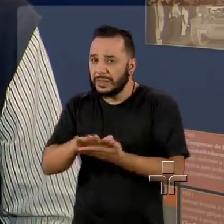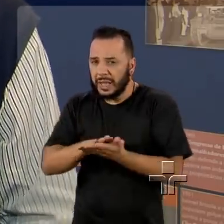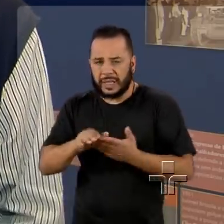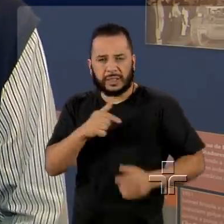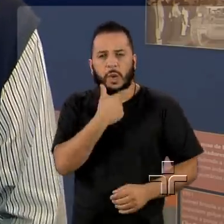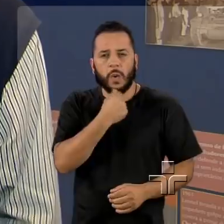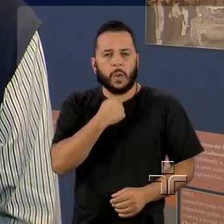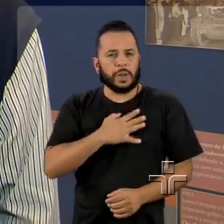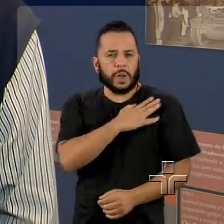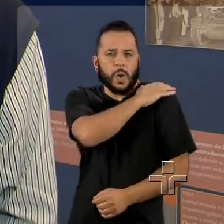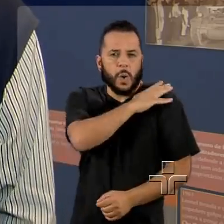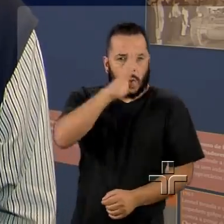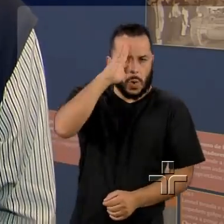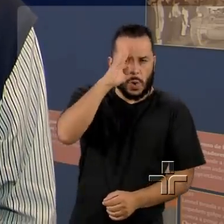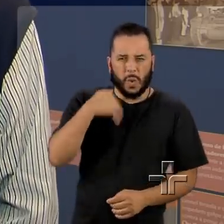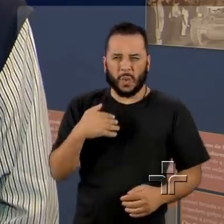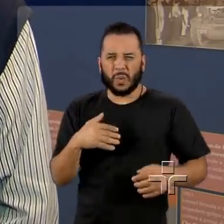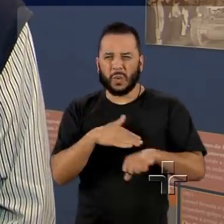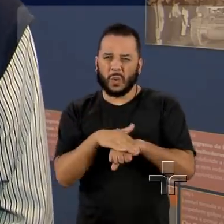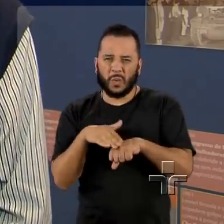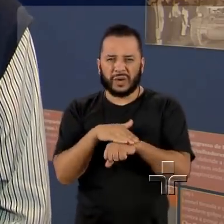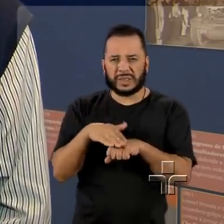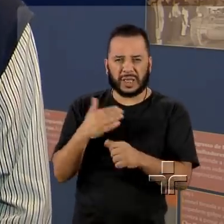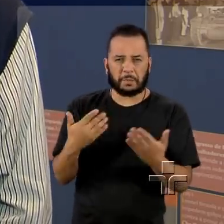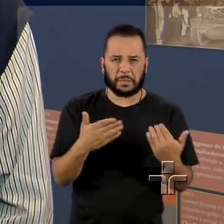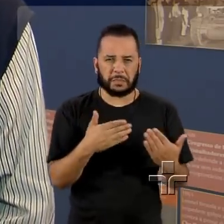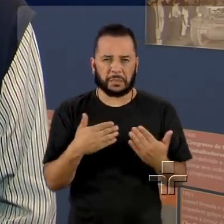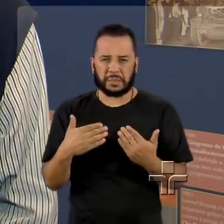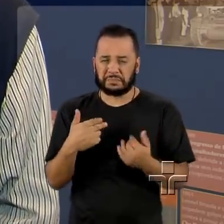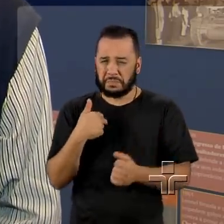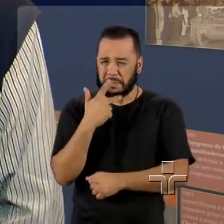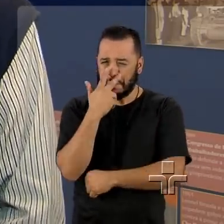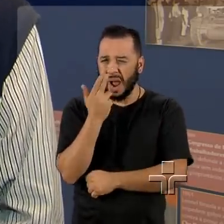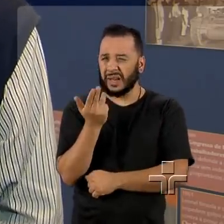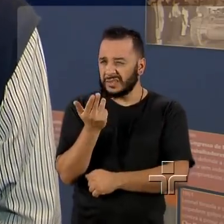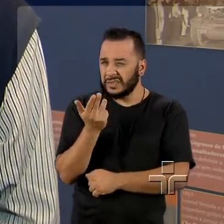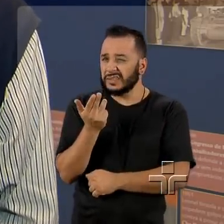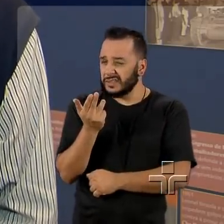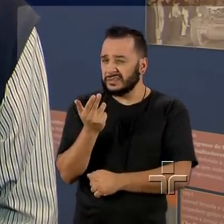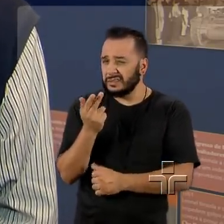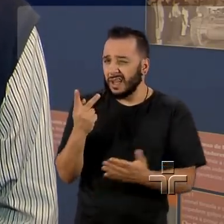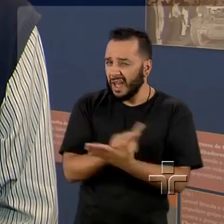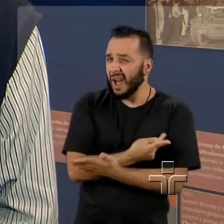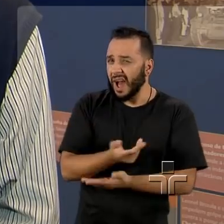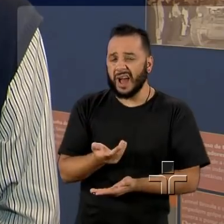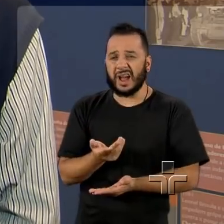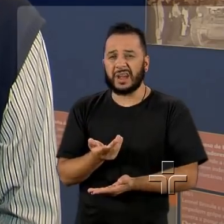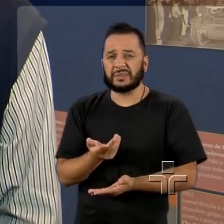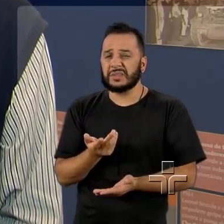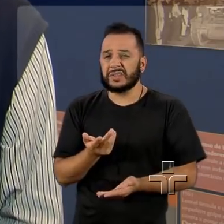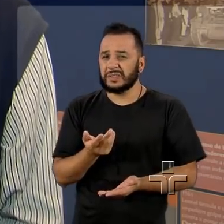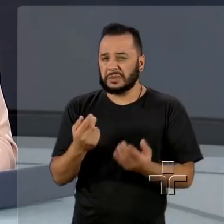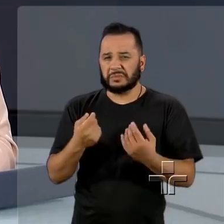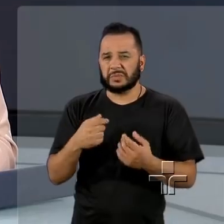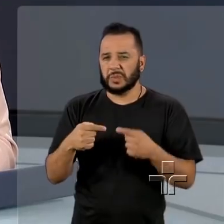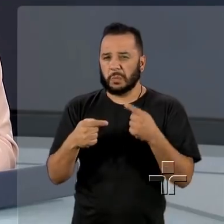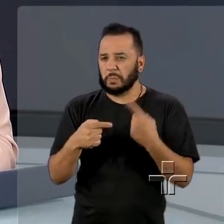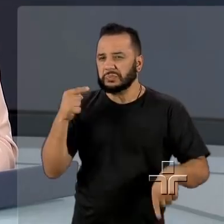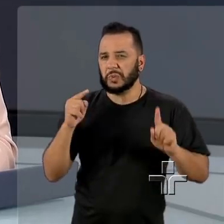Demorou muito para a gente ter a nossa liberdade, né? É meio que um retrocesso para o país, esse tipo de